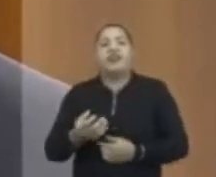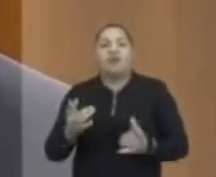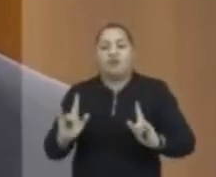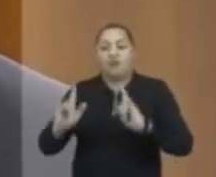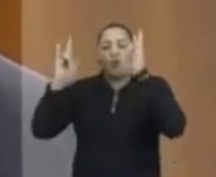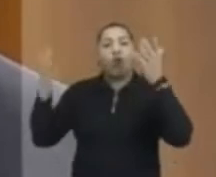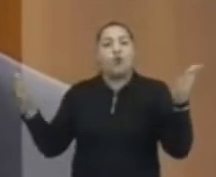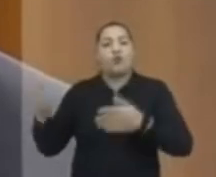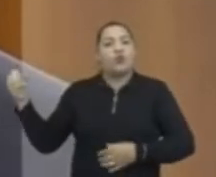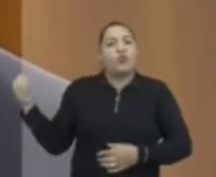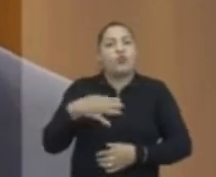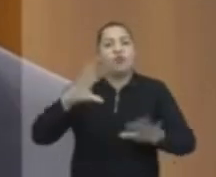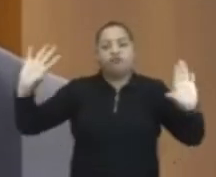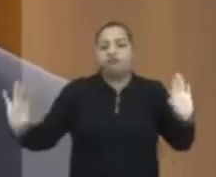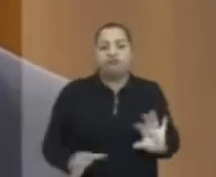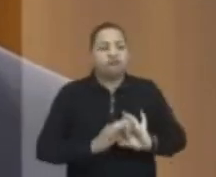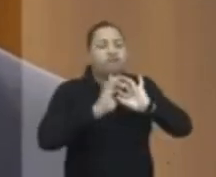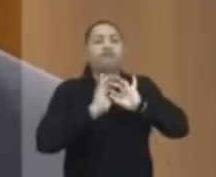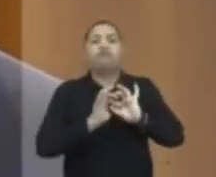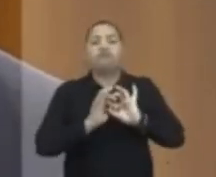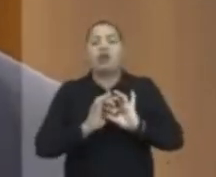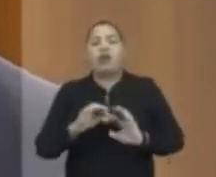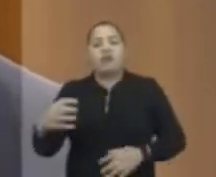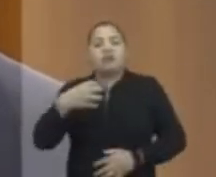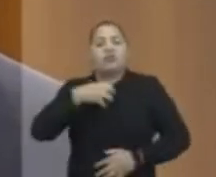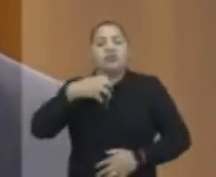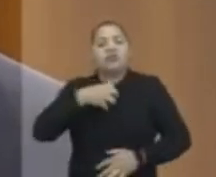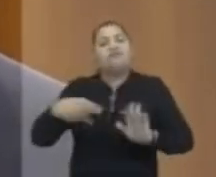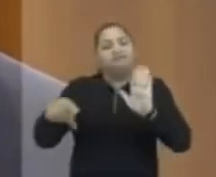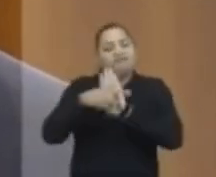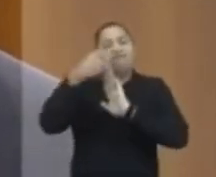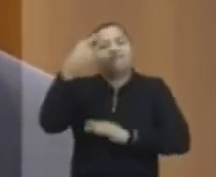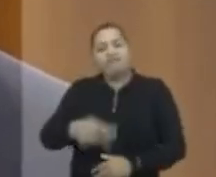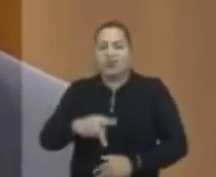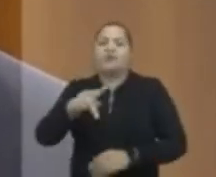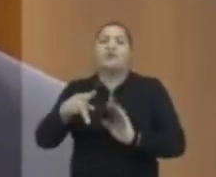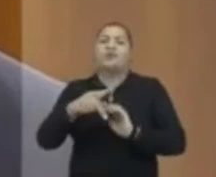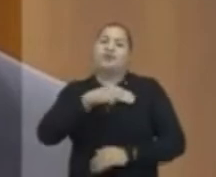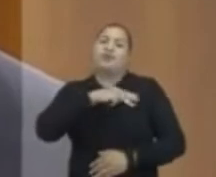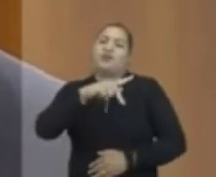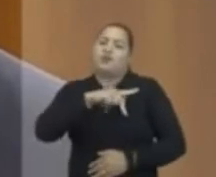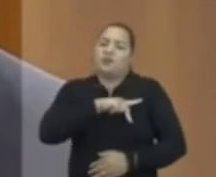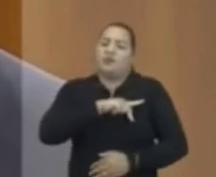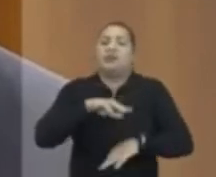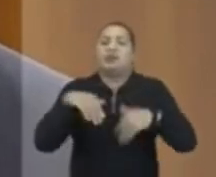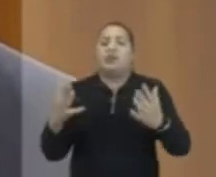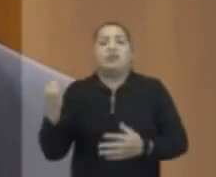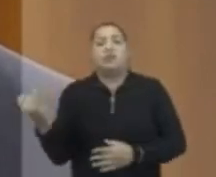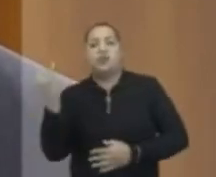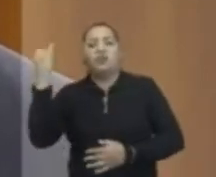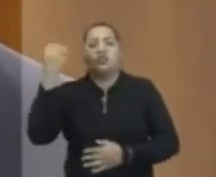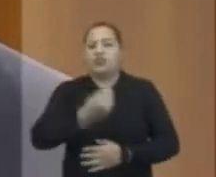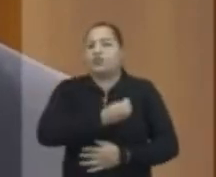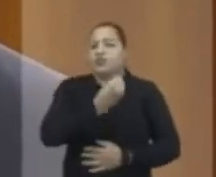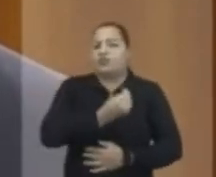resgatar a sensação de pertencimento, resgatar o quão é importante viver e estar